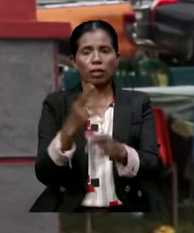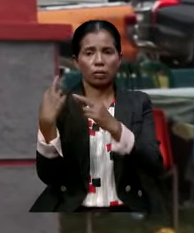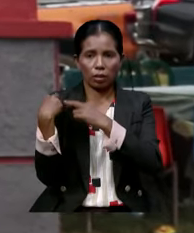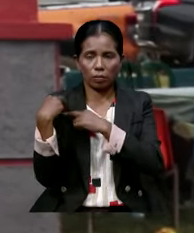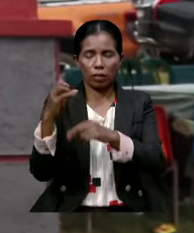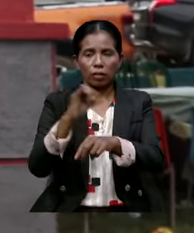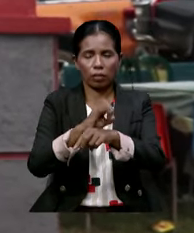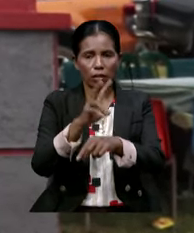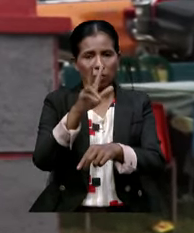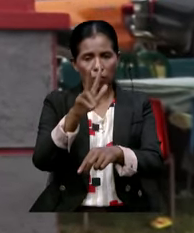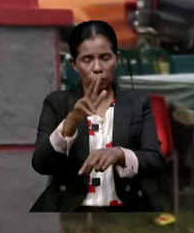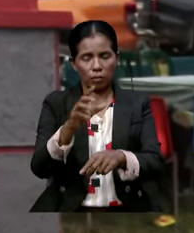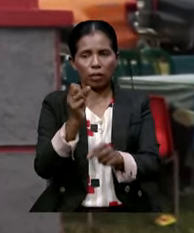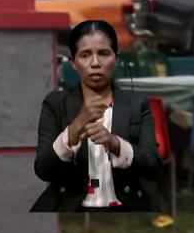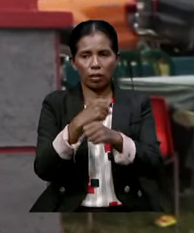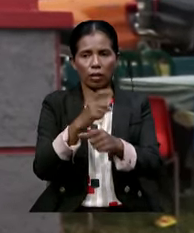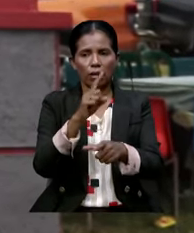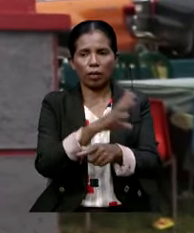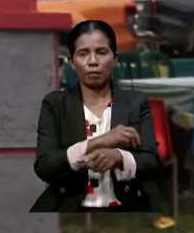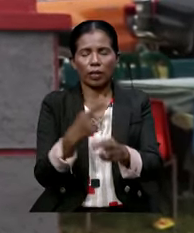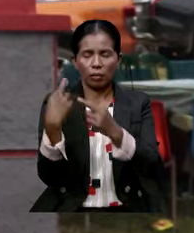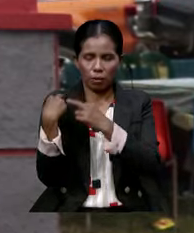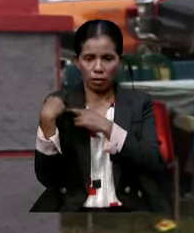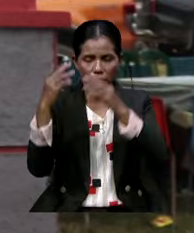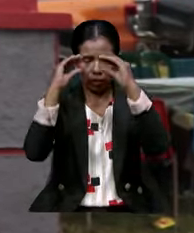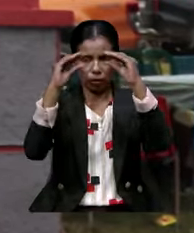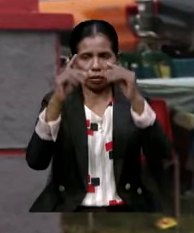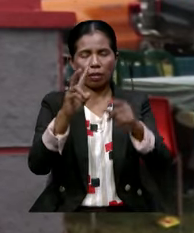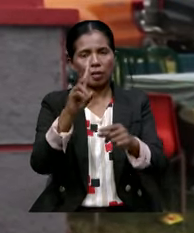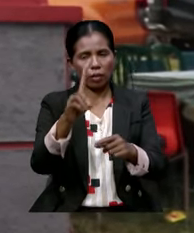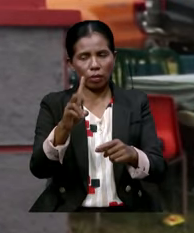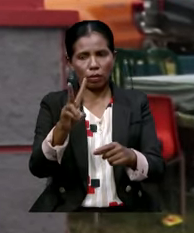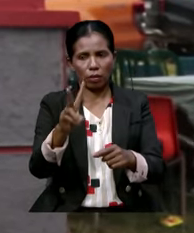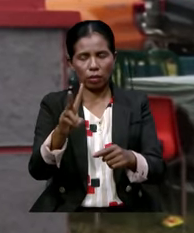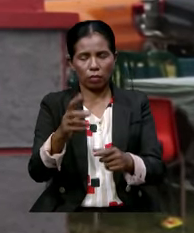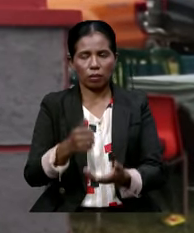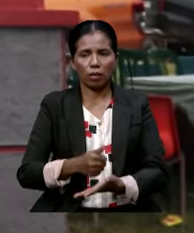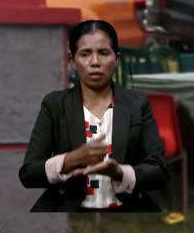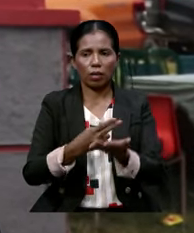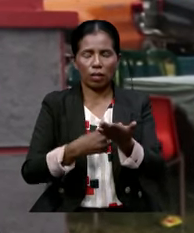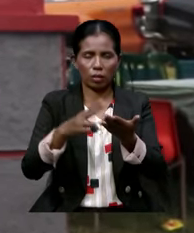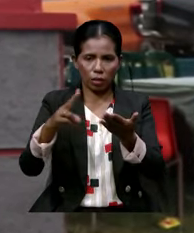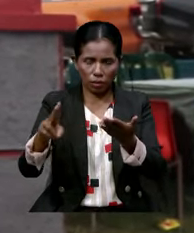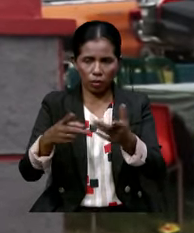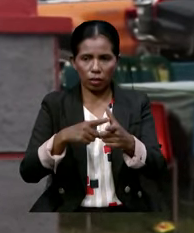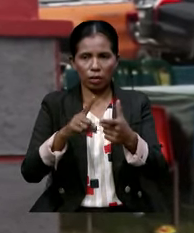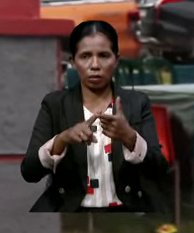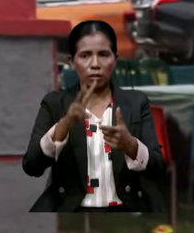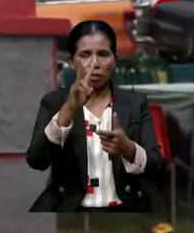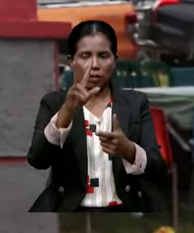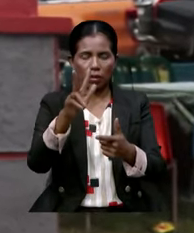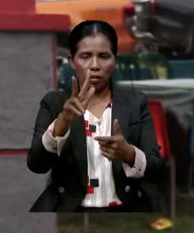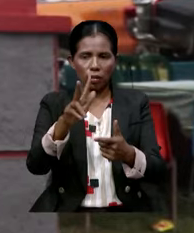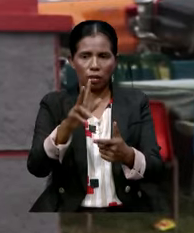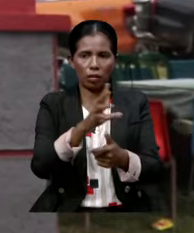nebe ni tem que ralo, ida Knar atori hanorin. Ida knar atu hodi santifica o ha santo, no iha knar ida